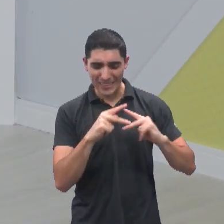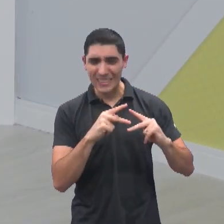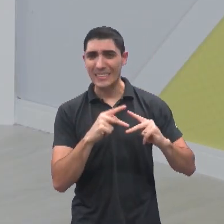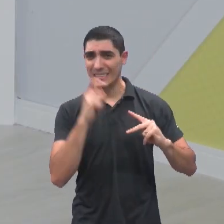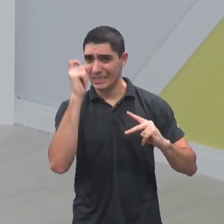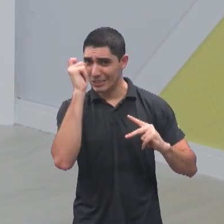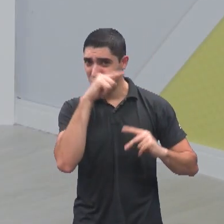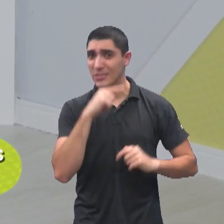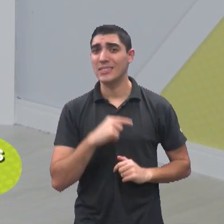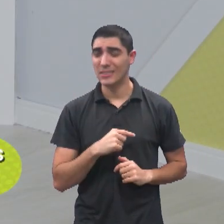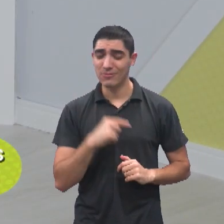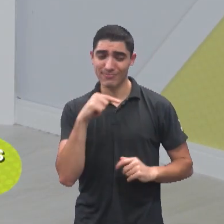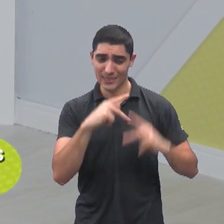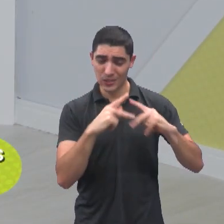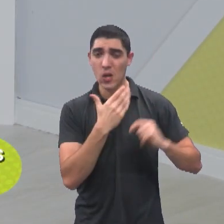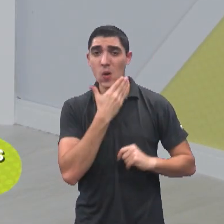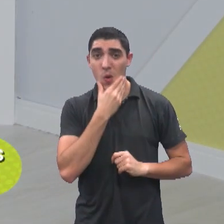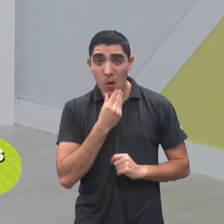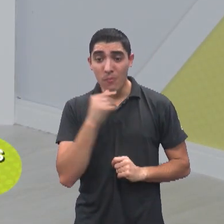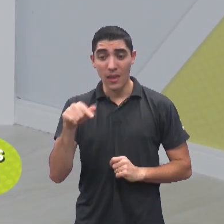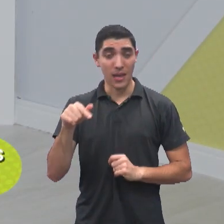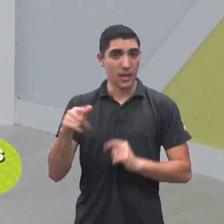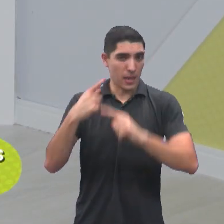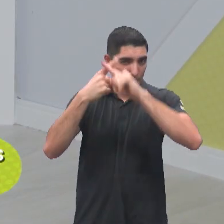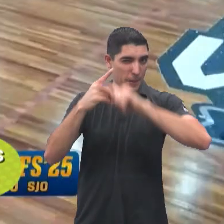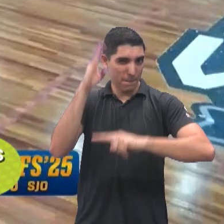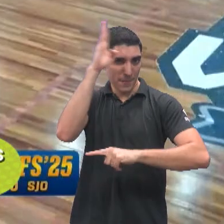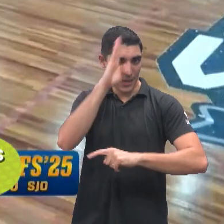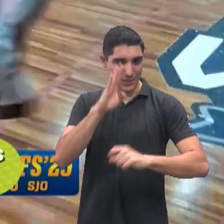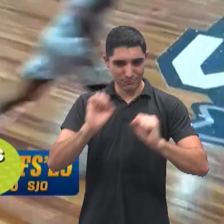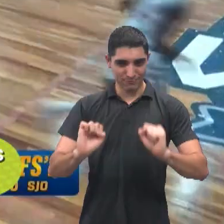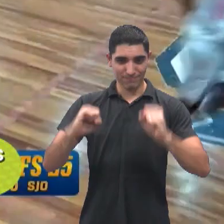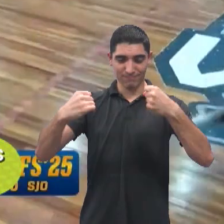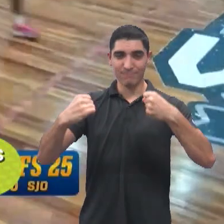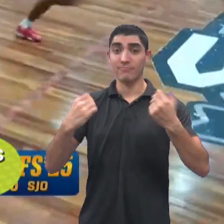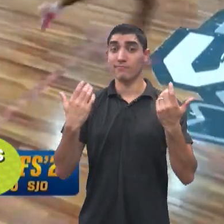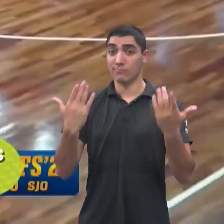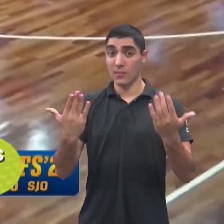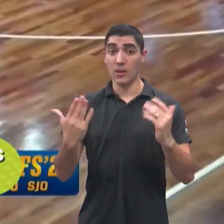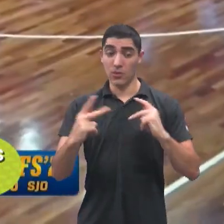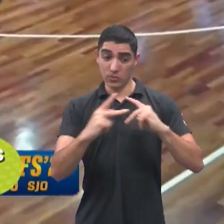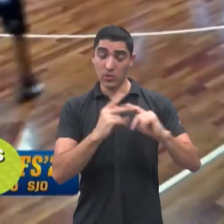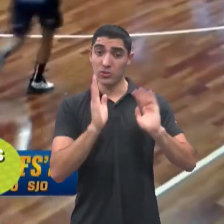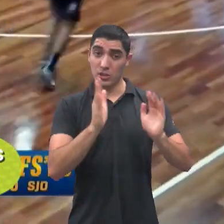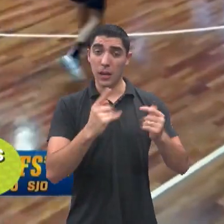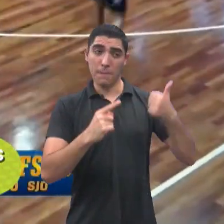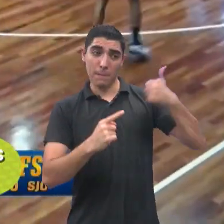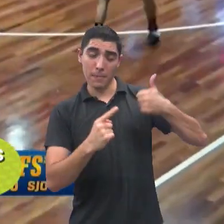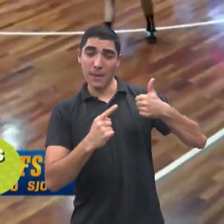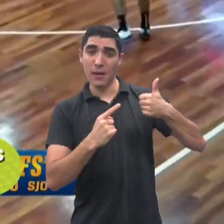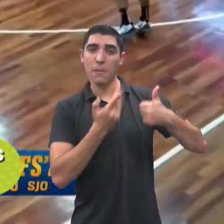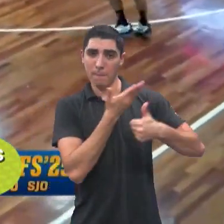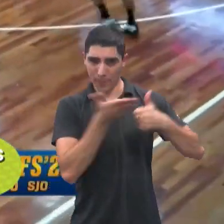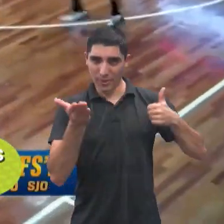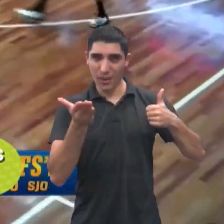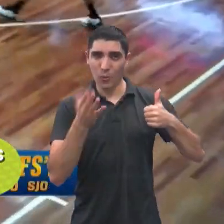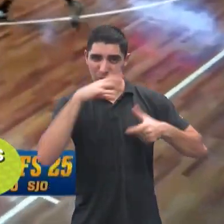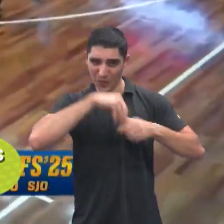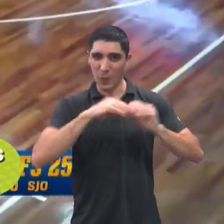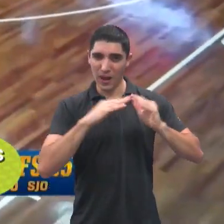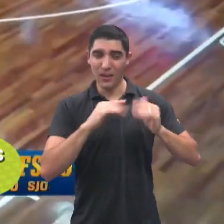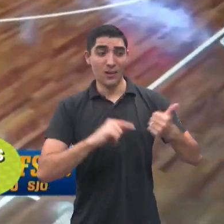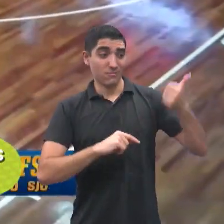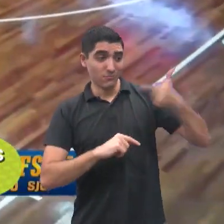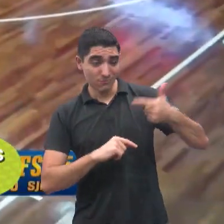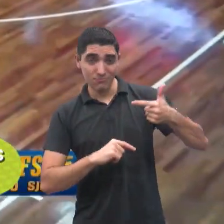time masculino dentro dos playoffs de 8ª de final. São José que já havia perdido em casa, voltou a perder no jogo 2.